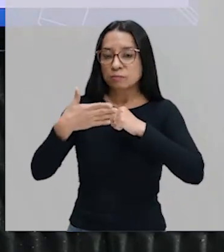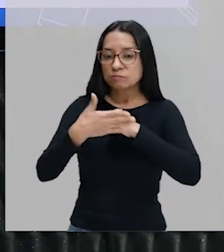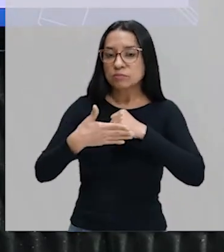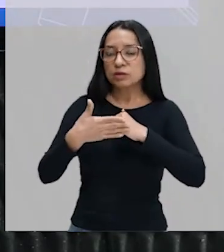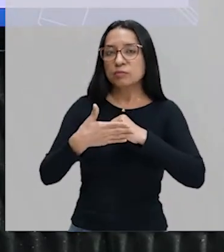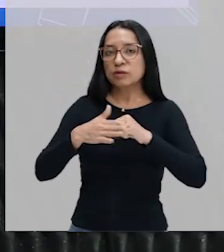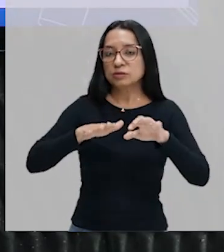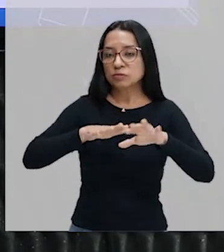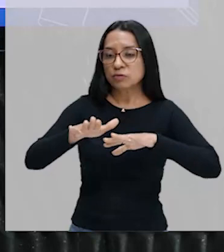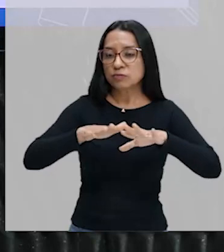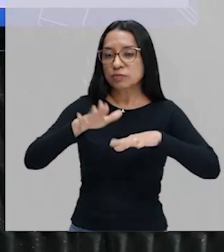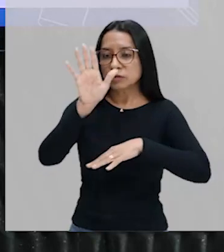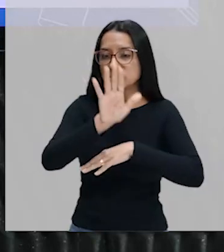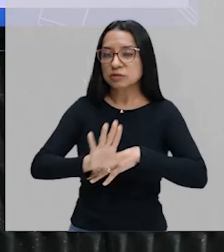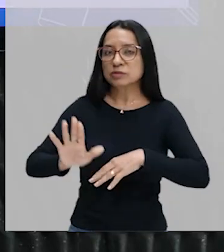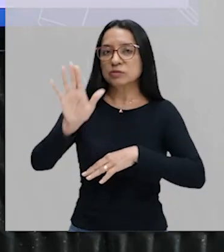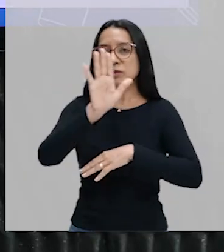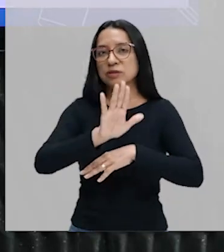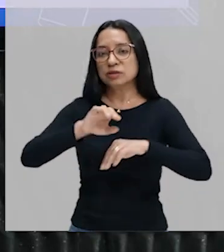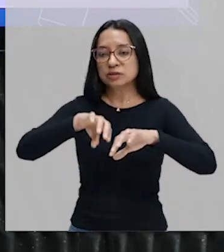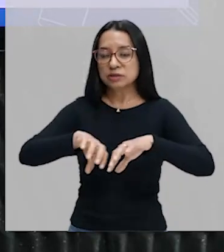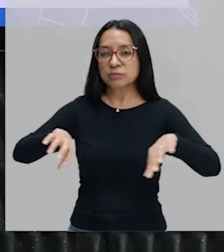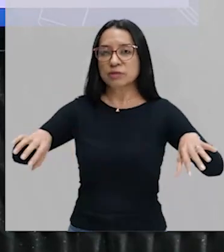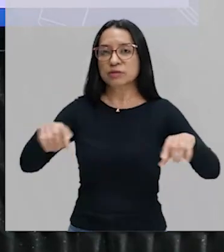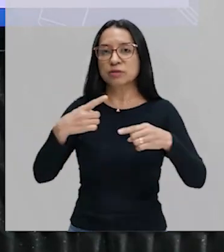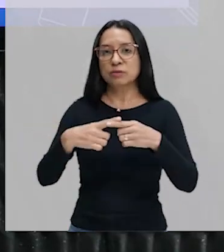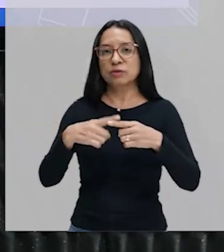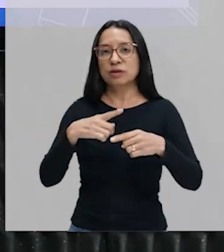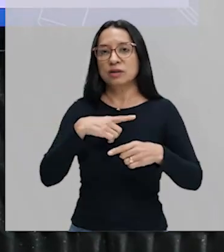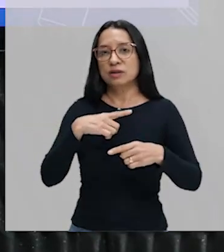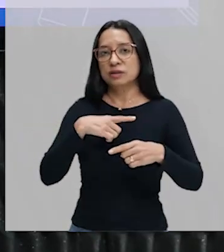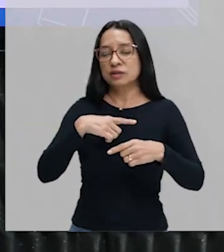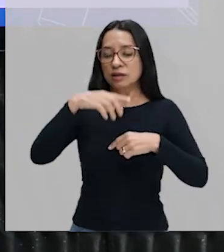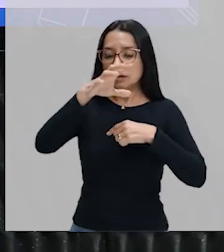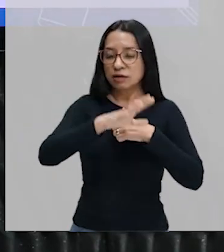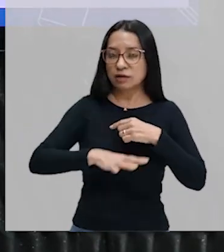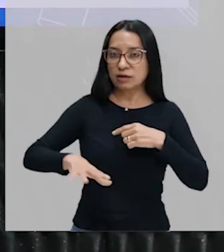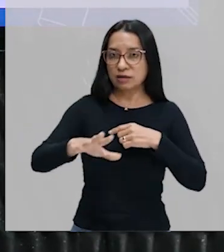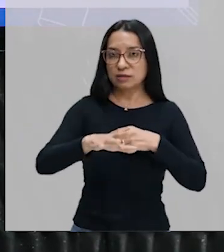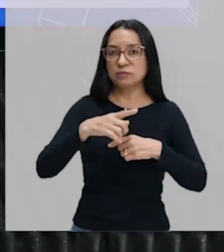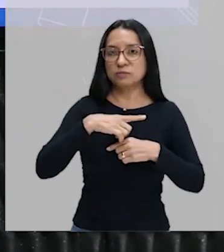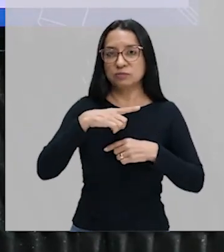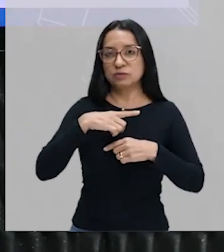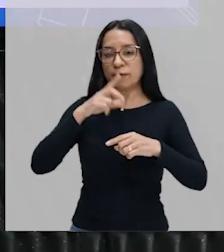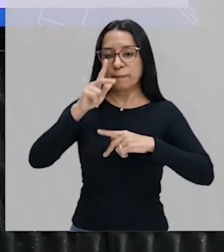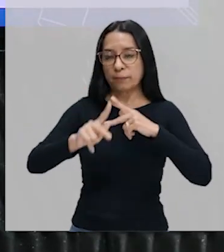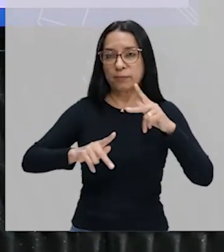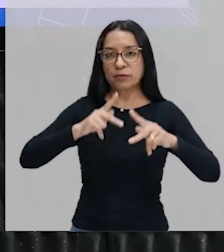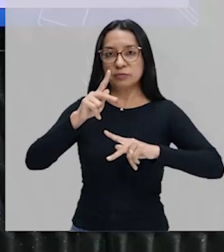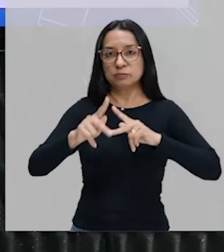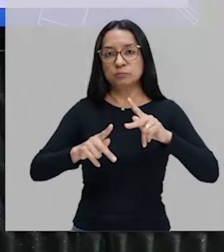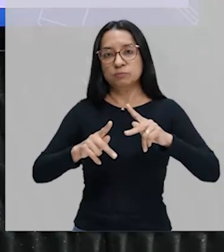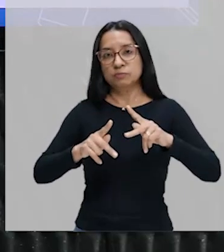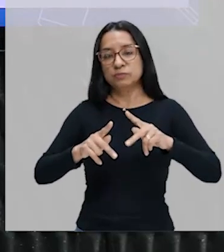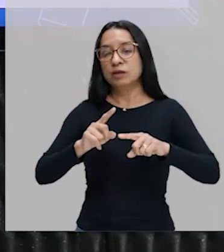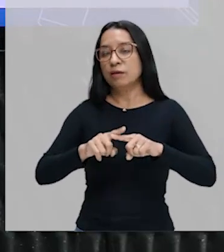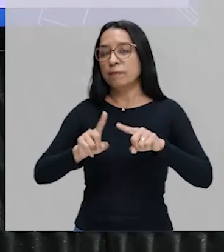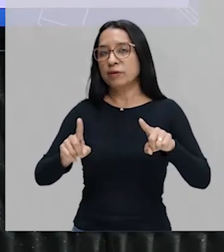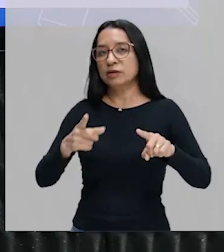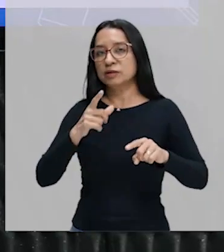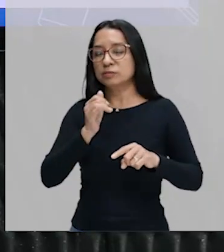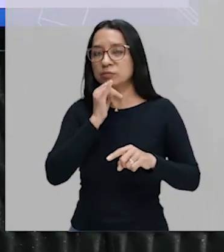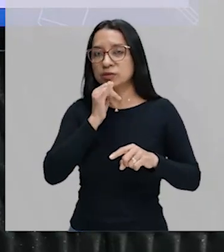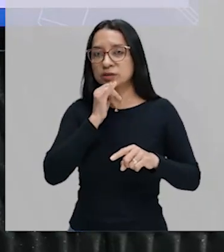movimentos nacionalistas, movimentos separatistas, porque vão existir áreas onde tu tem populações, tá certo? Mas, por exemplo,